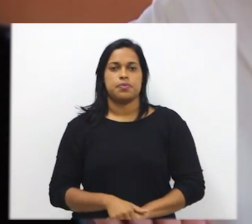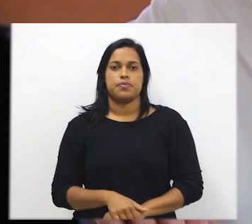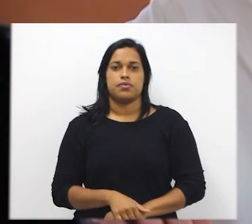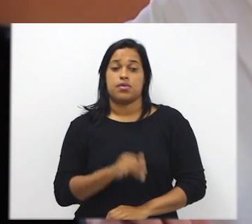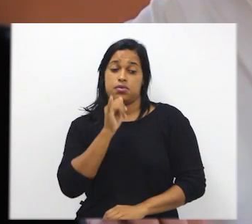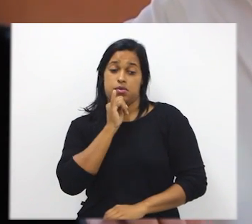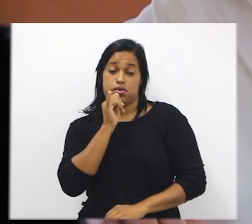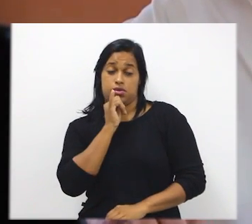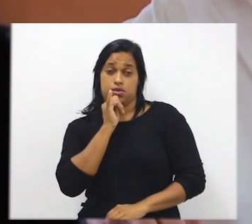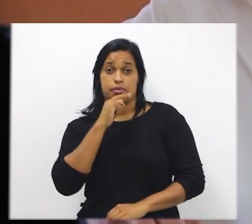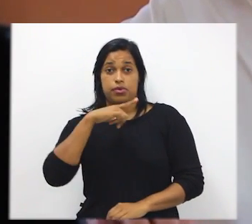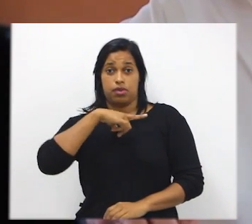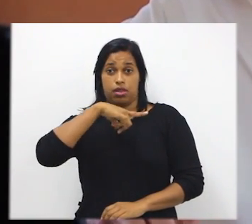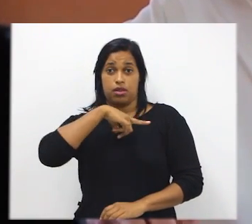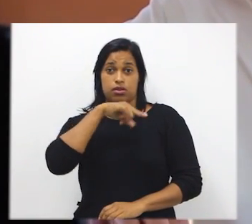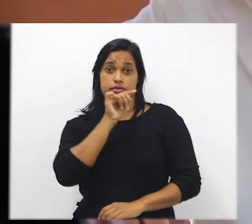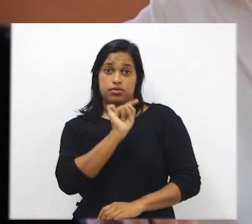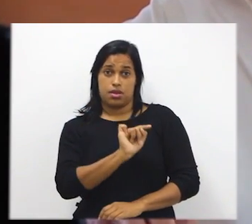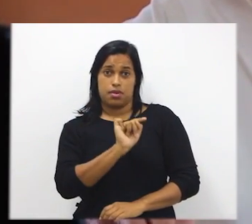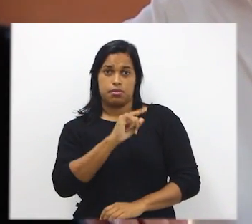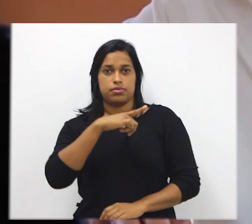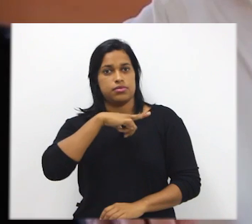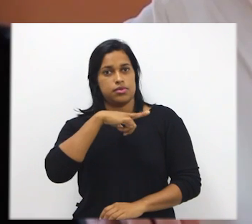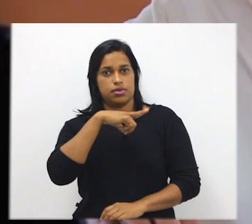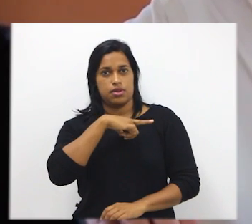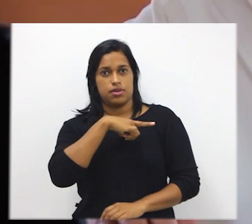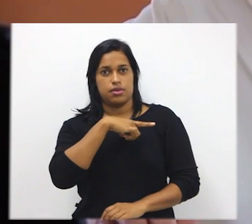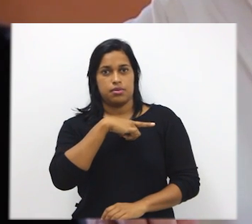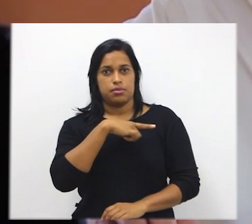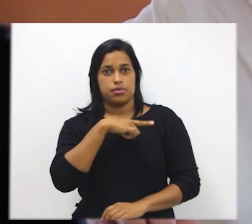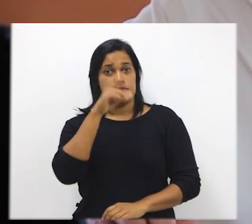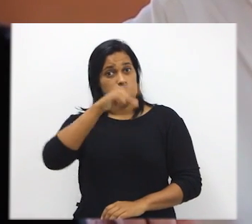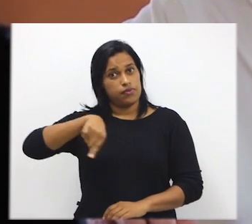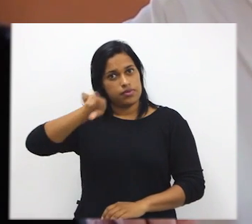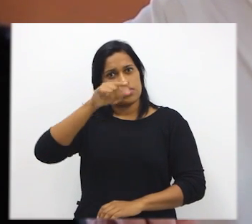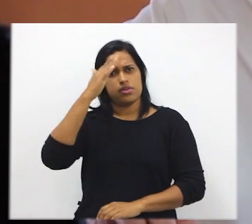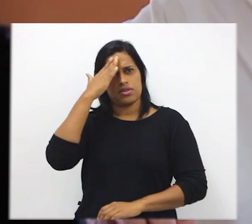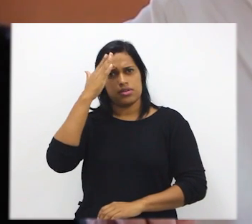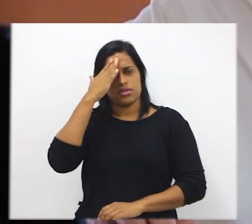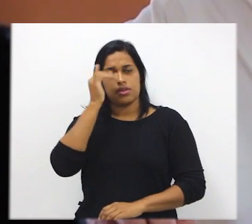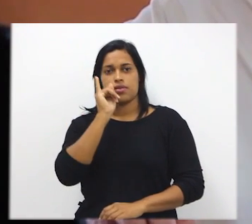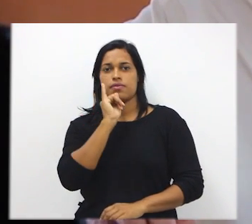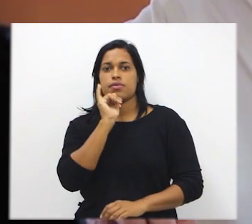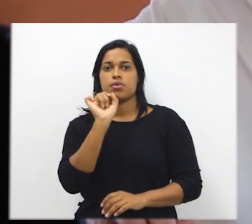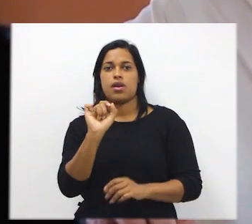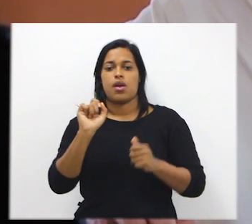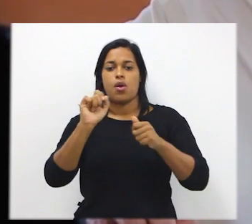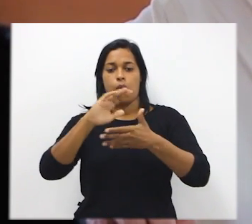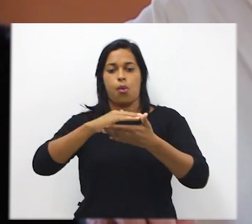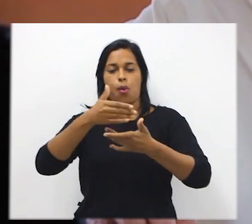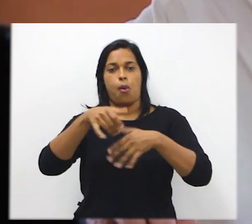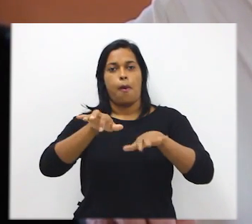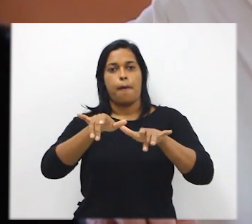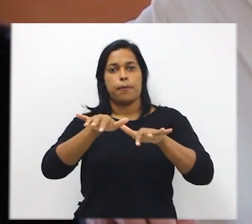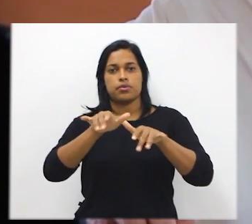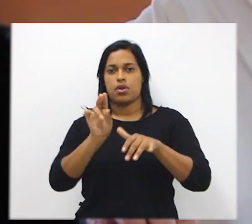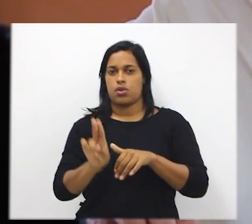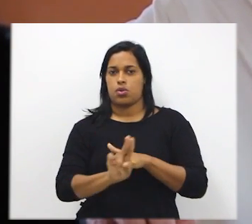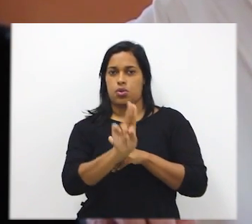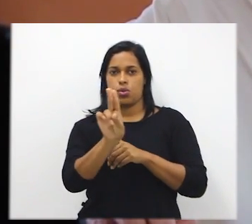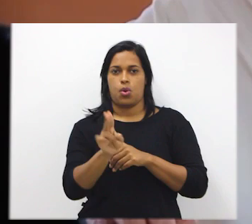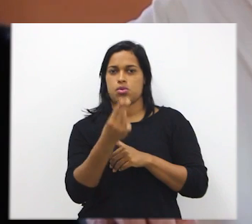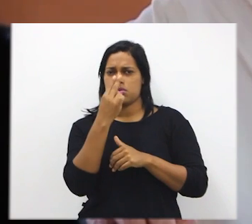No exemplo que nós vemos, nós temos que entender que o computador ele utiliza as mesmas regras